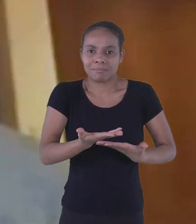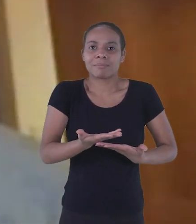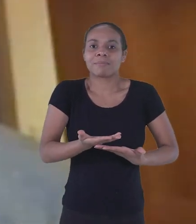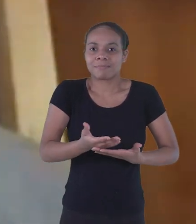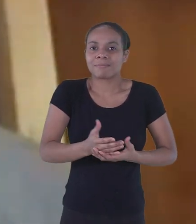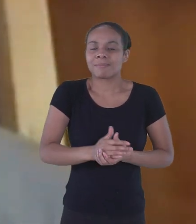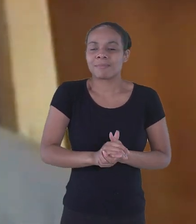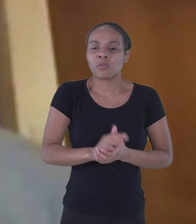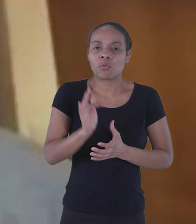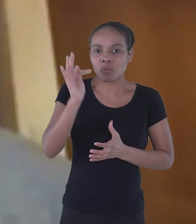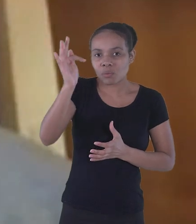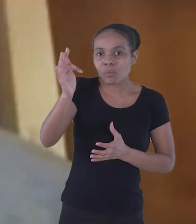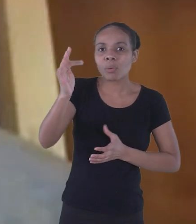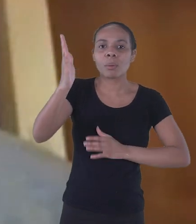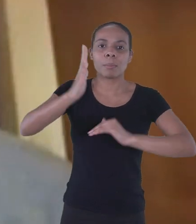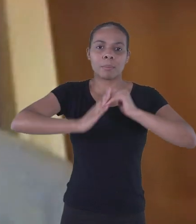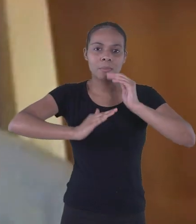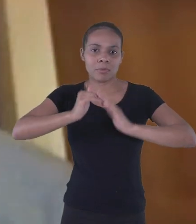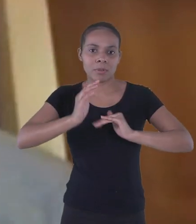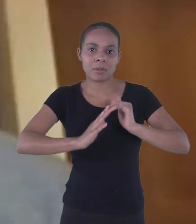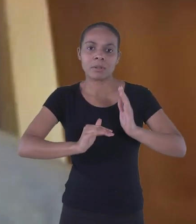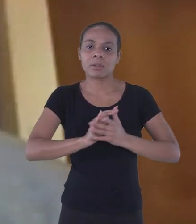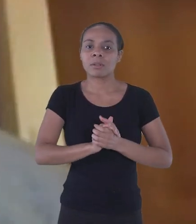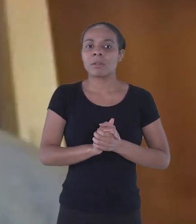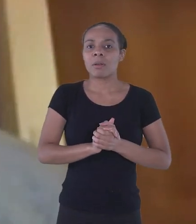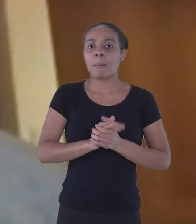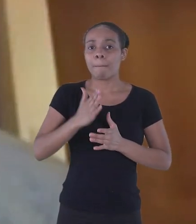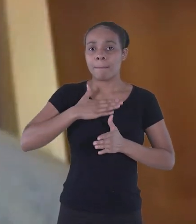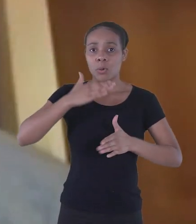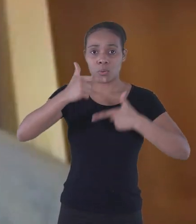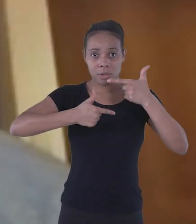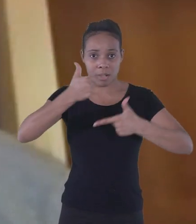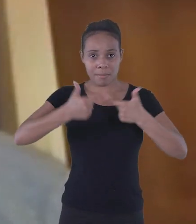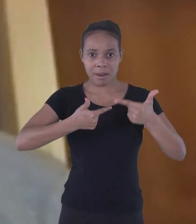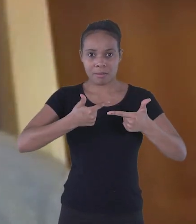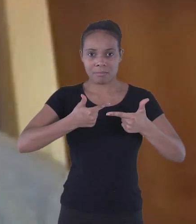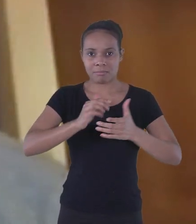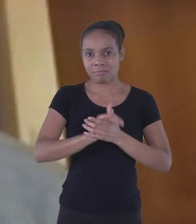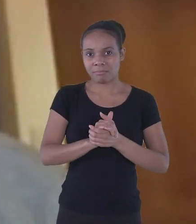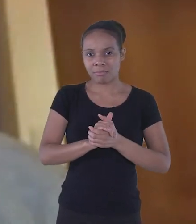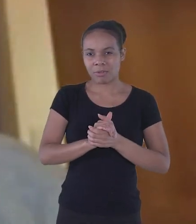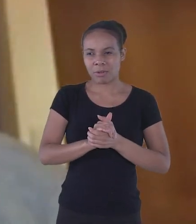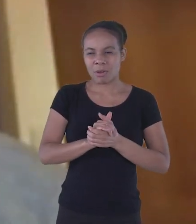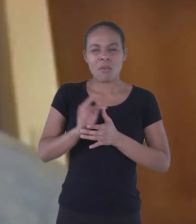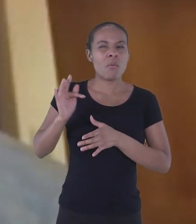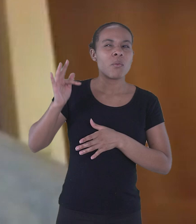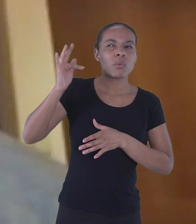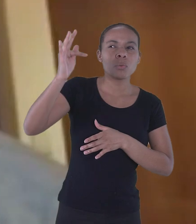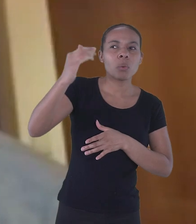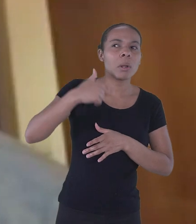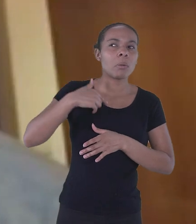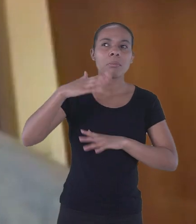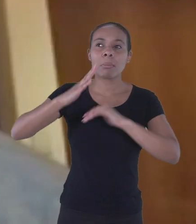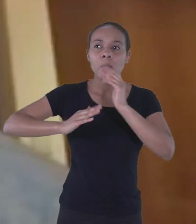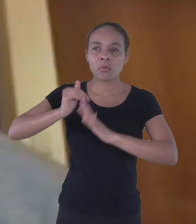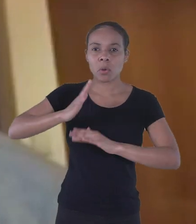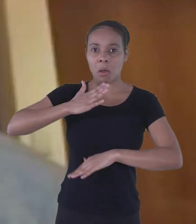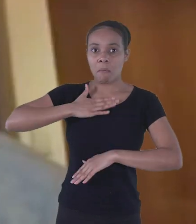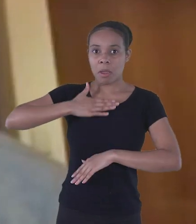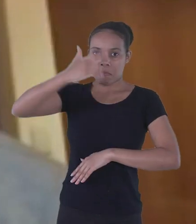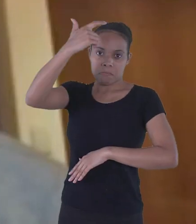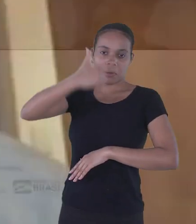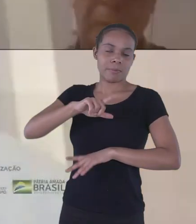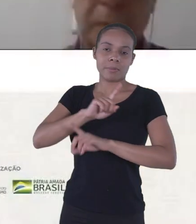história da minha vida profissional, que se um dia for do interesse, alguém pode contar, eu colaboro,